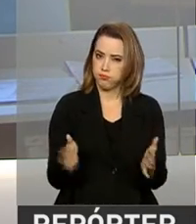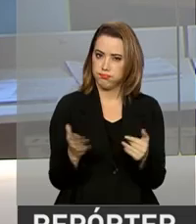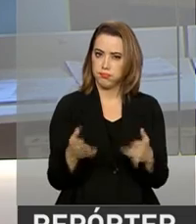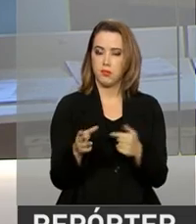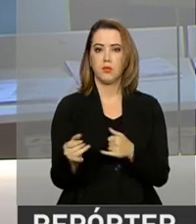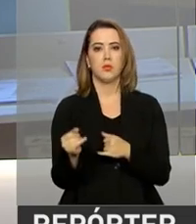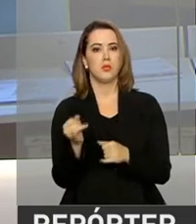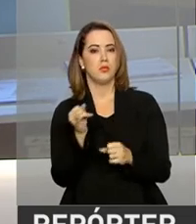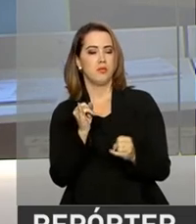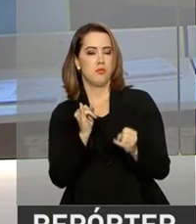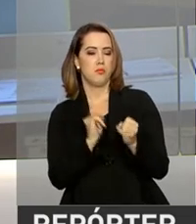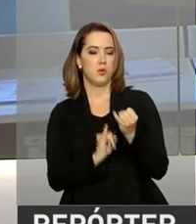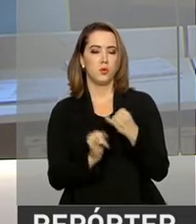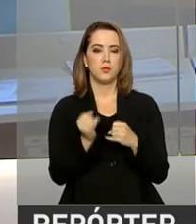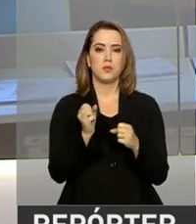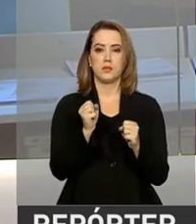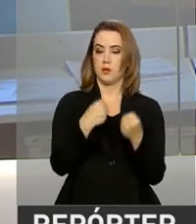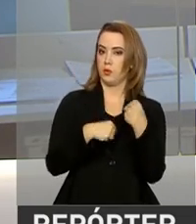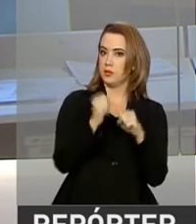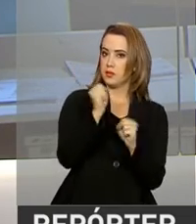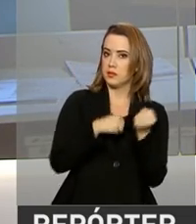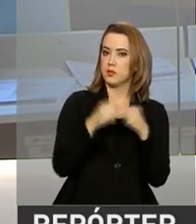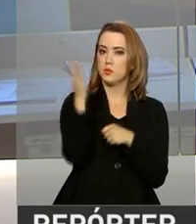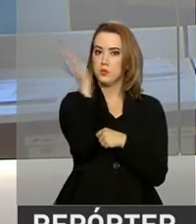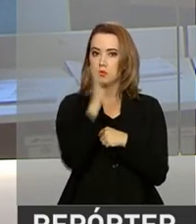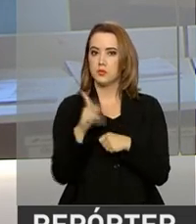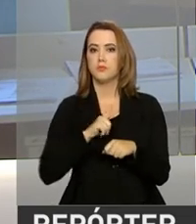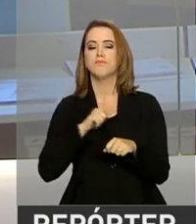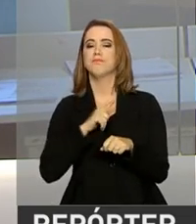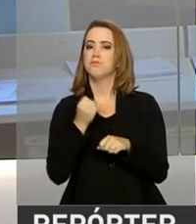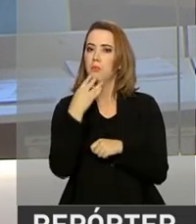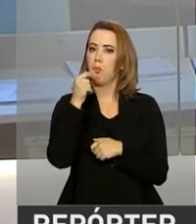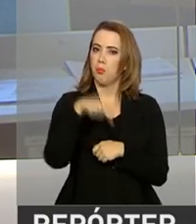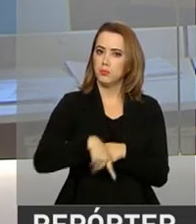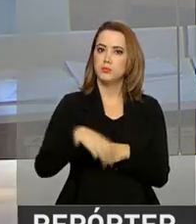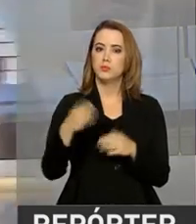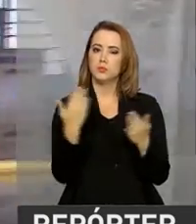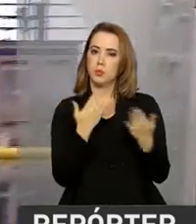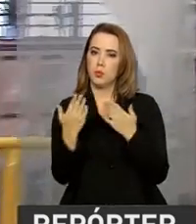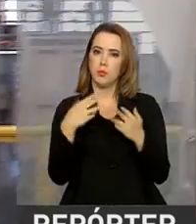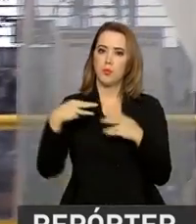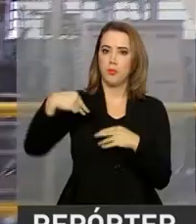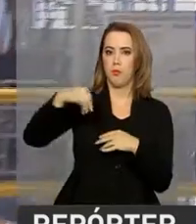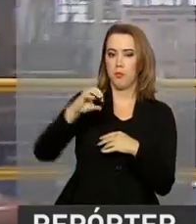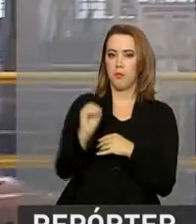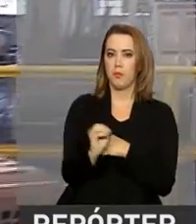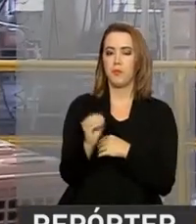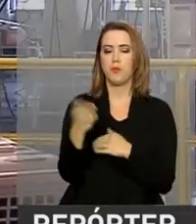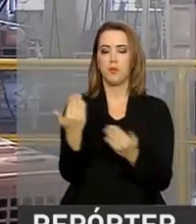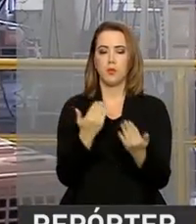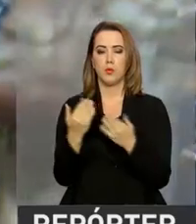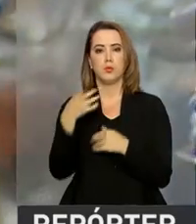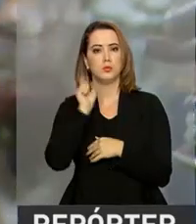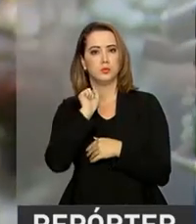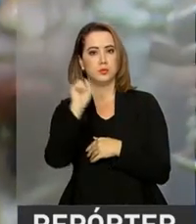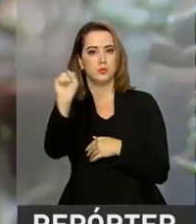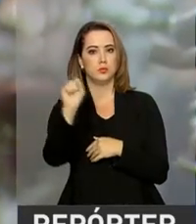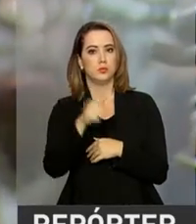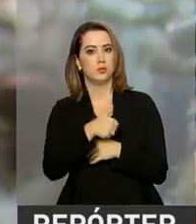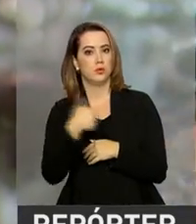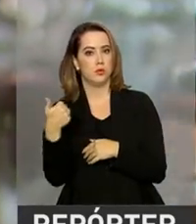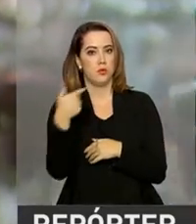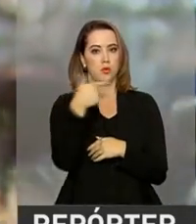brasileiras se manter estável no mês de maio na comparação com abril segundo o ibge 12 dos 24